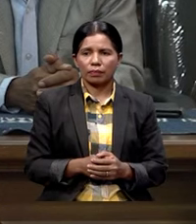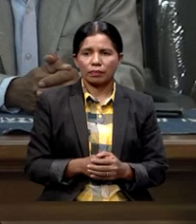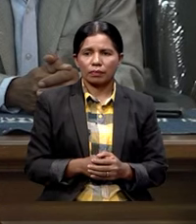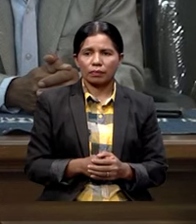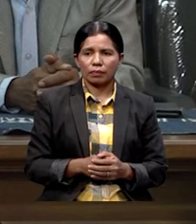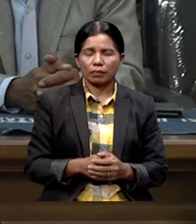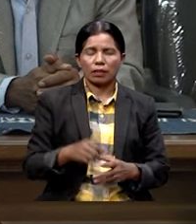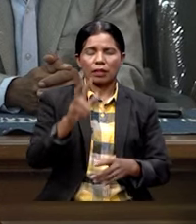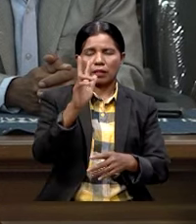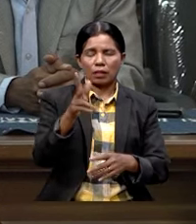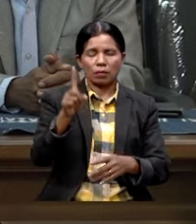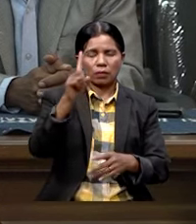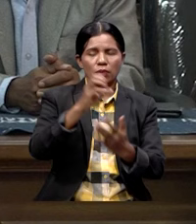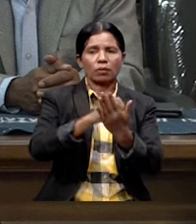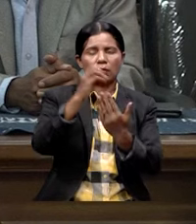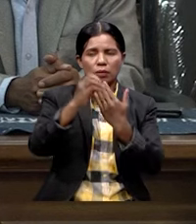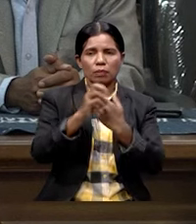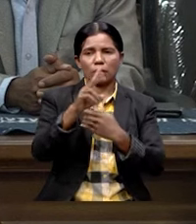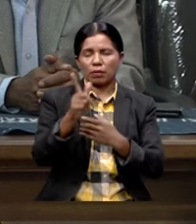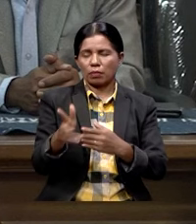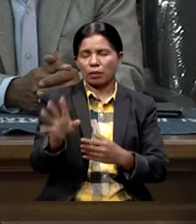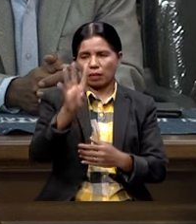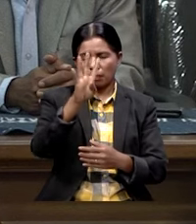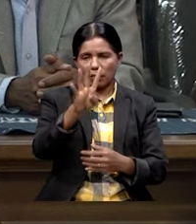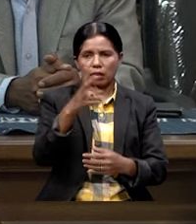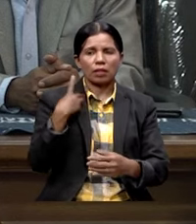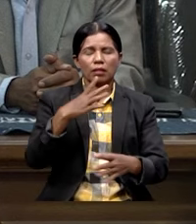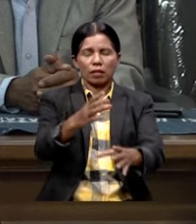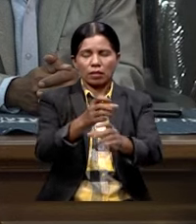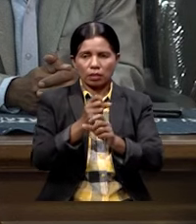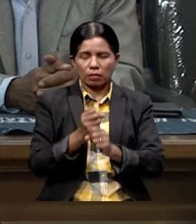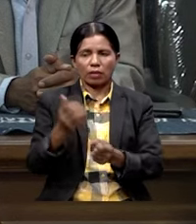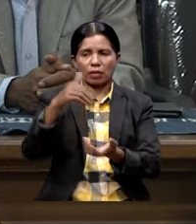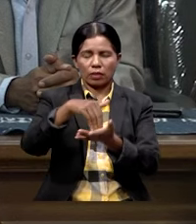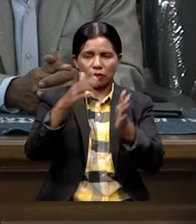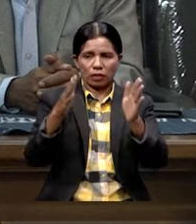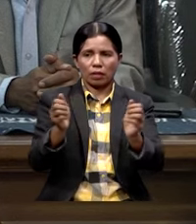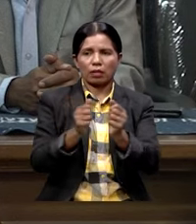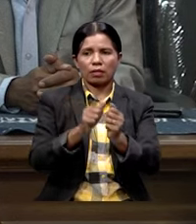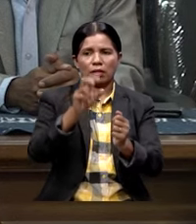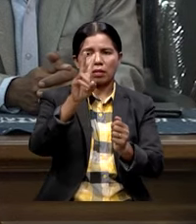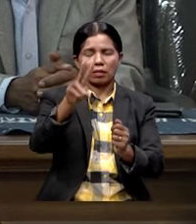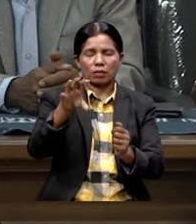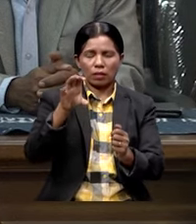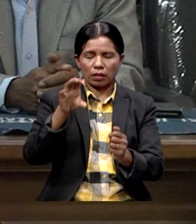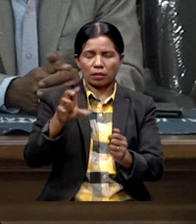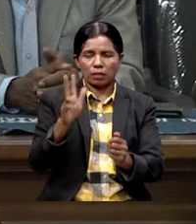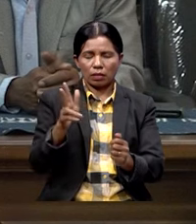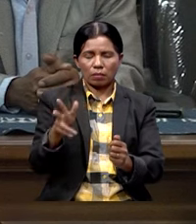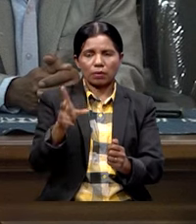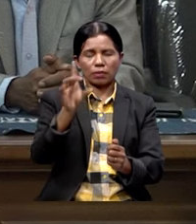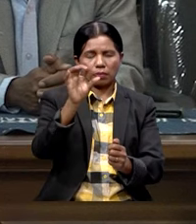31 de outubro de 2024 ita consegue simo fali 239 estudantes cusi